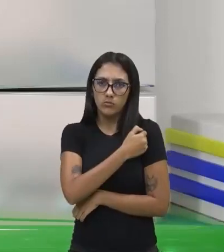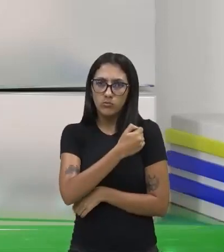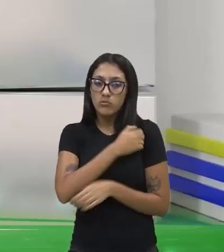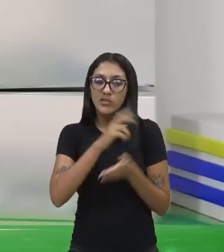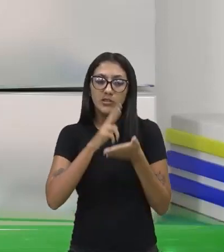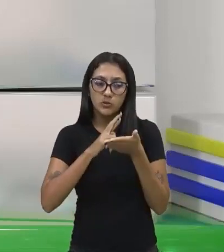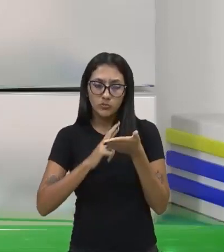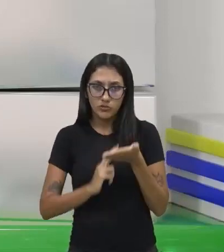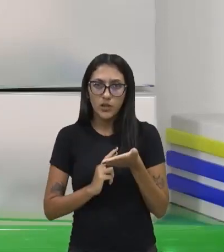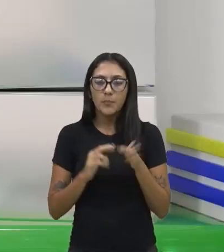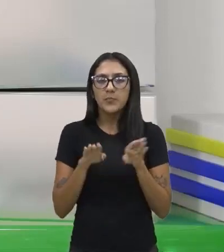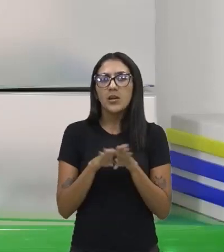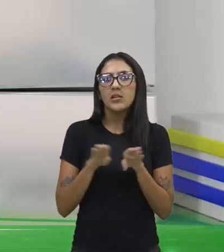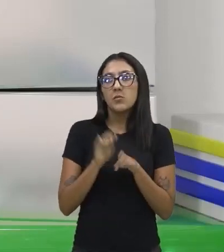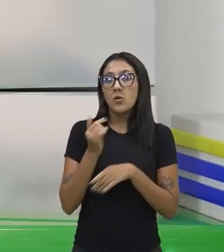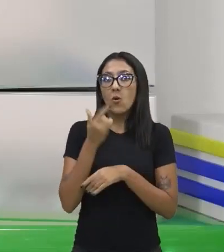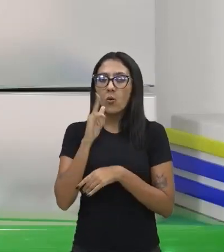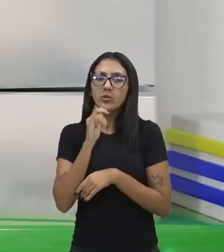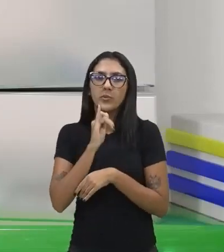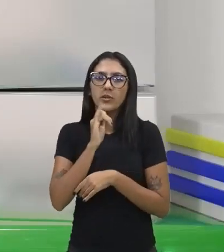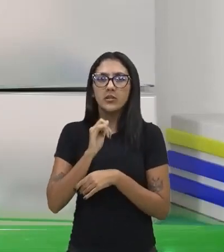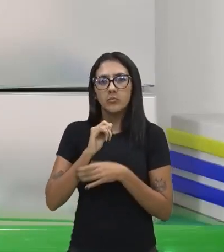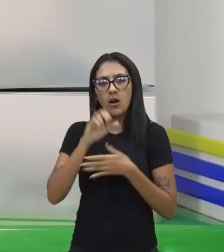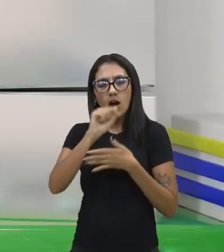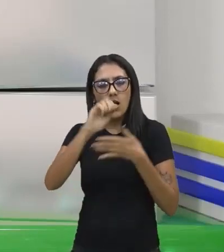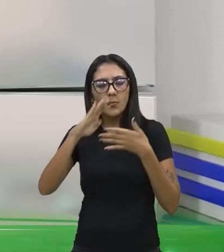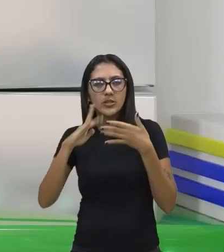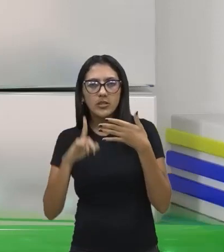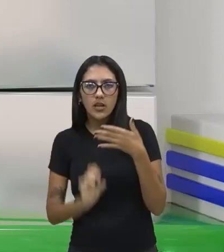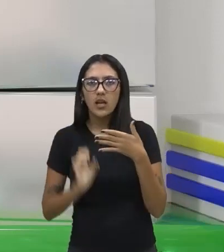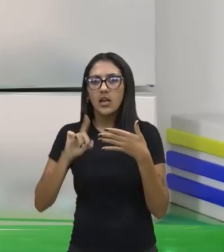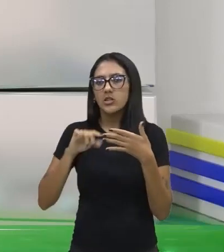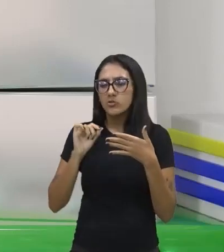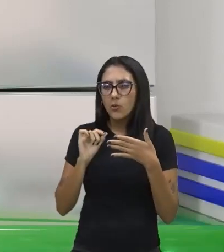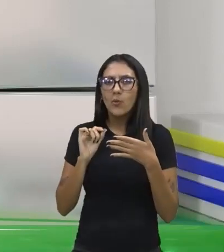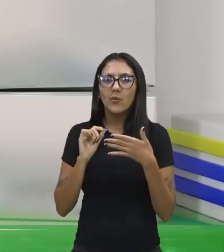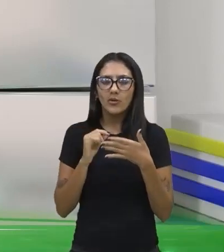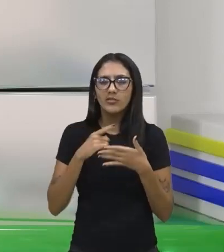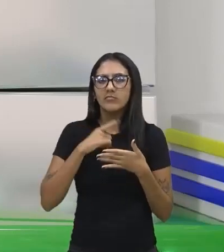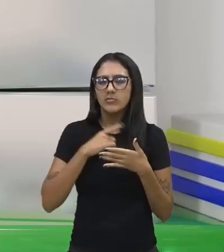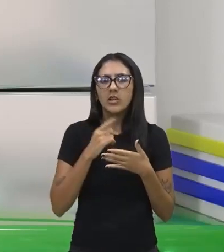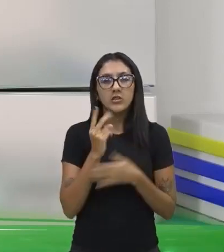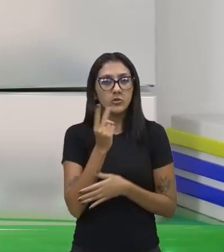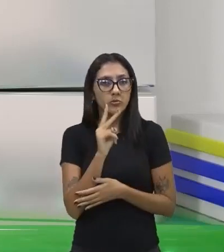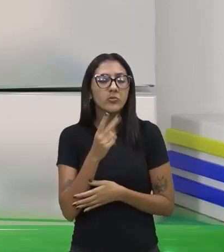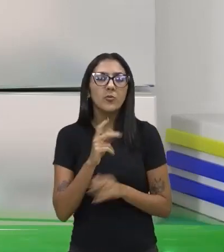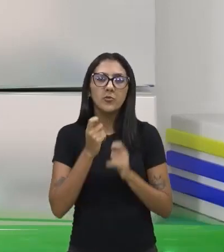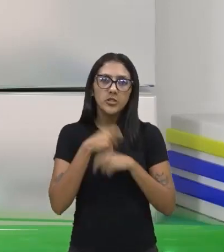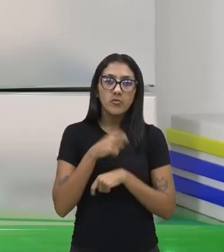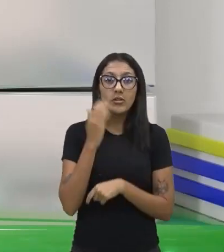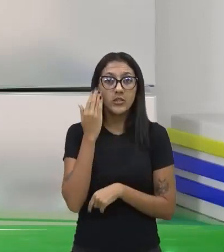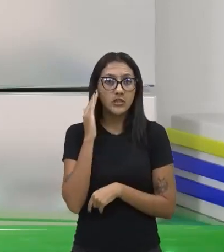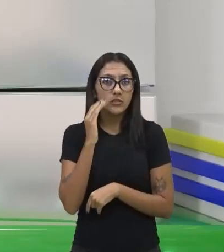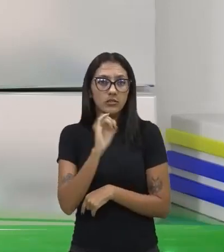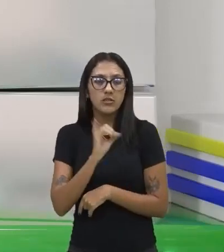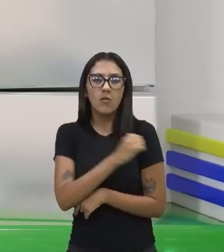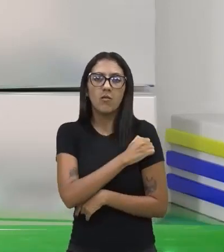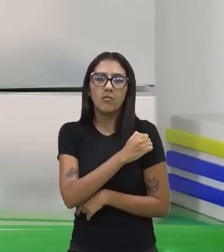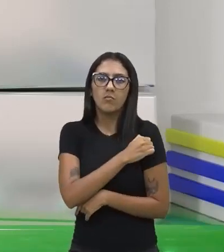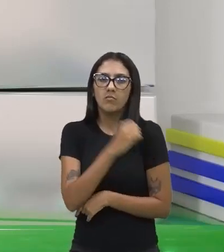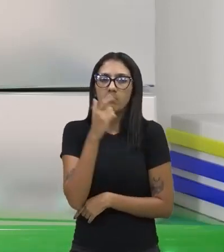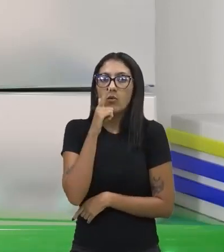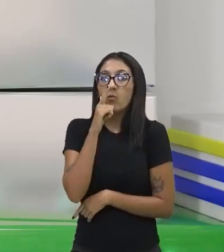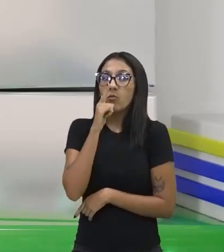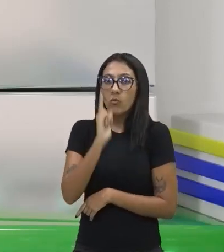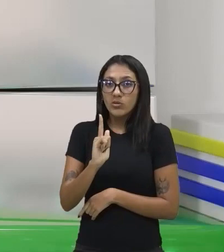ele planeja essas estratégias diferenciadas e aí é o momento que a gente tem de fato para saber como foi o desenvolvimento da habilidade